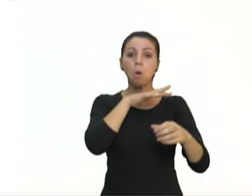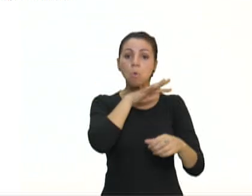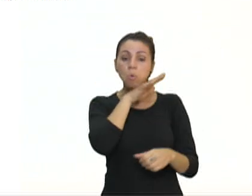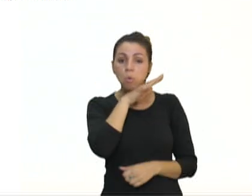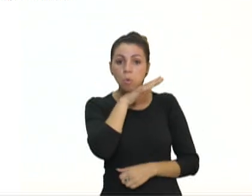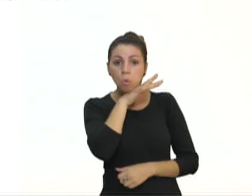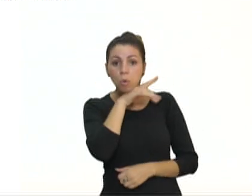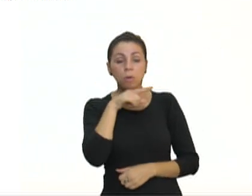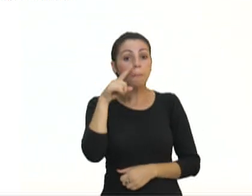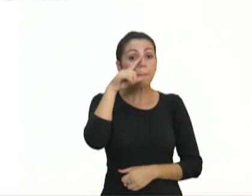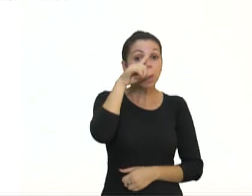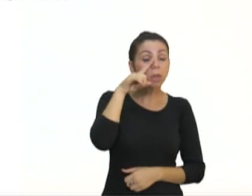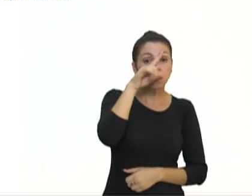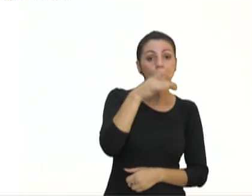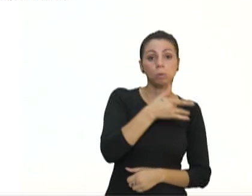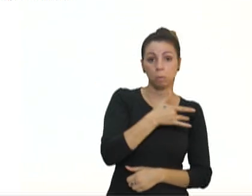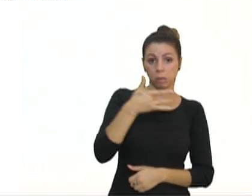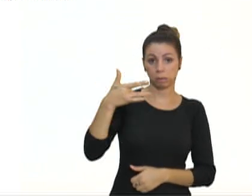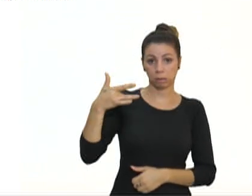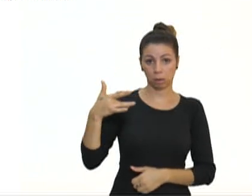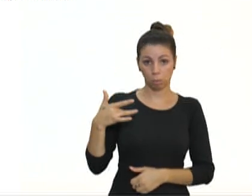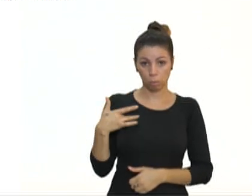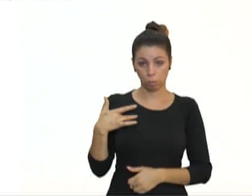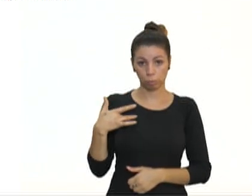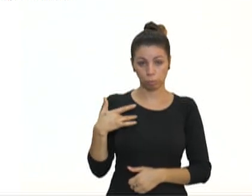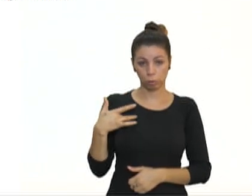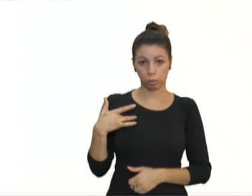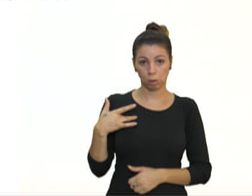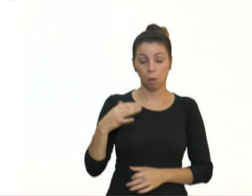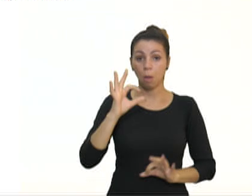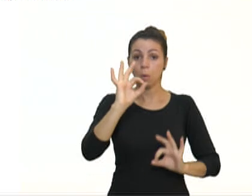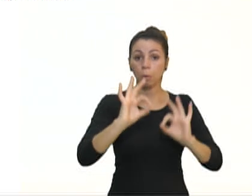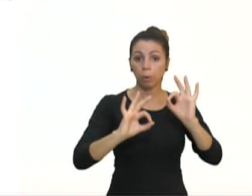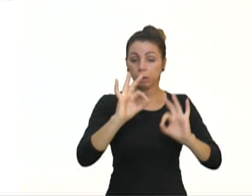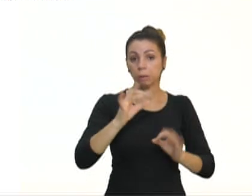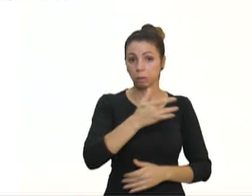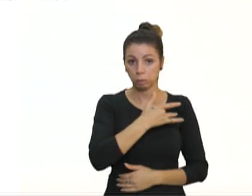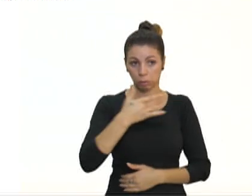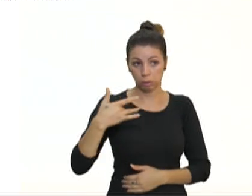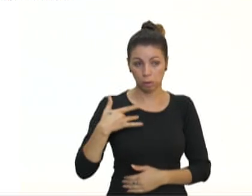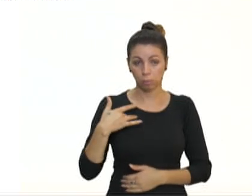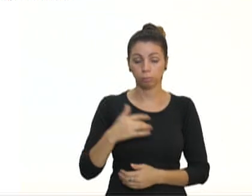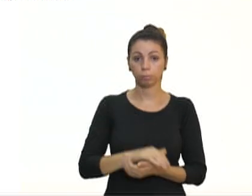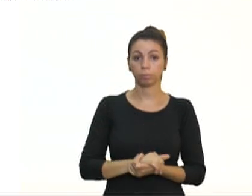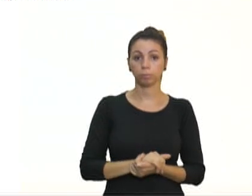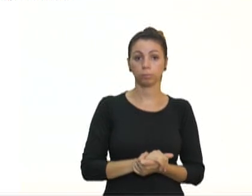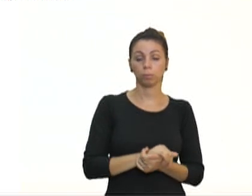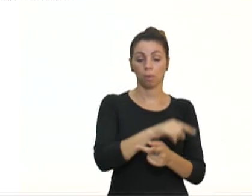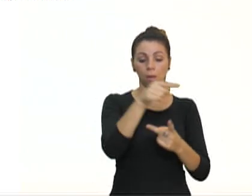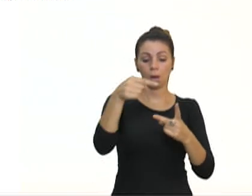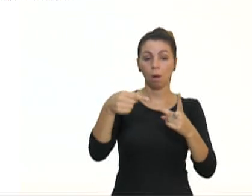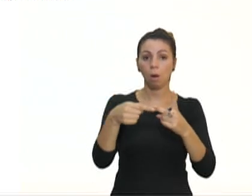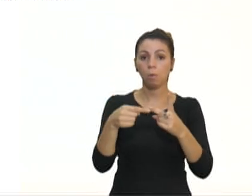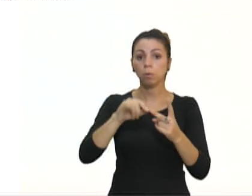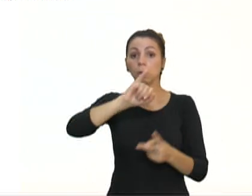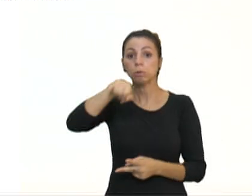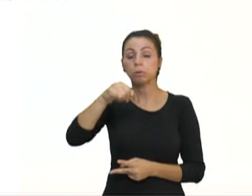Organização Mundial da Saúde. A outra saiu no G1, saiu em janeiro desse ano.